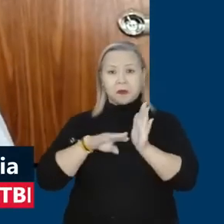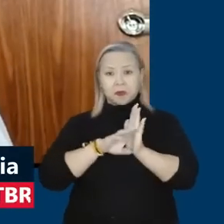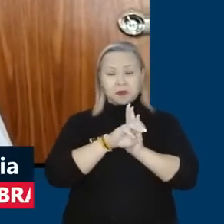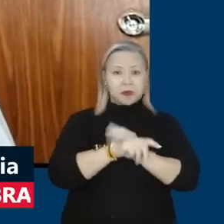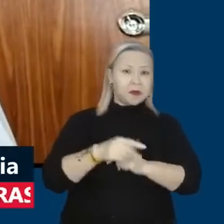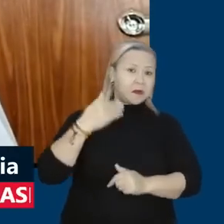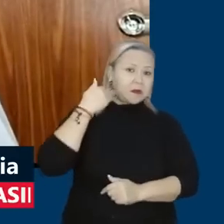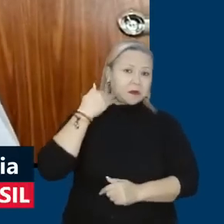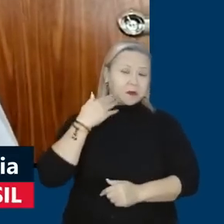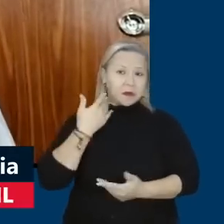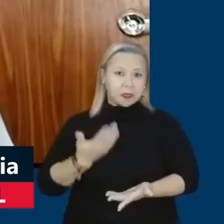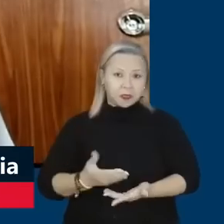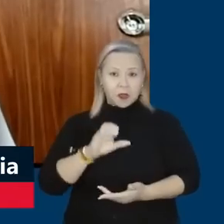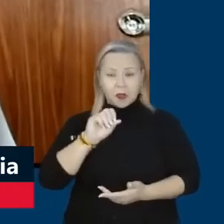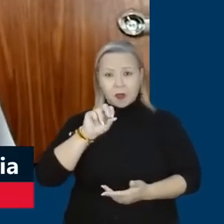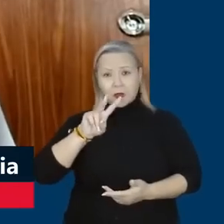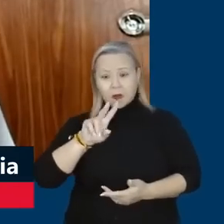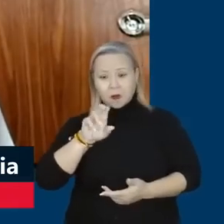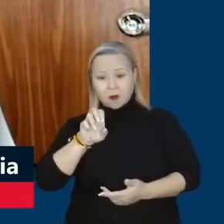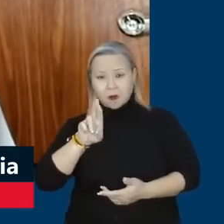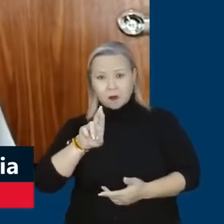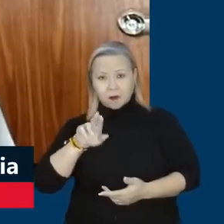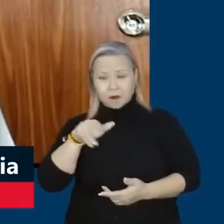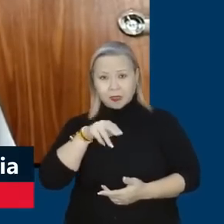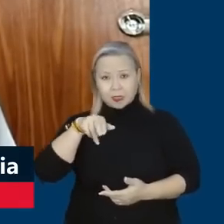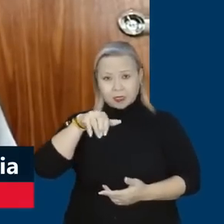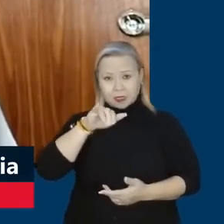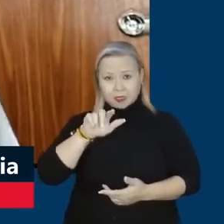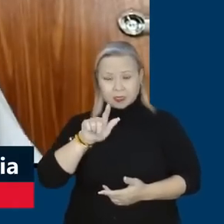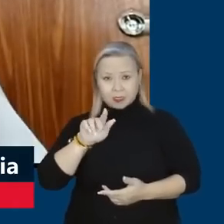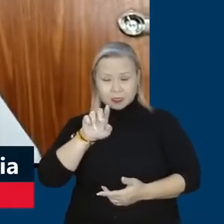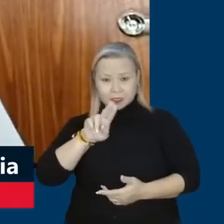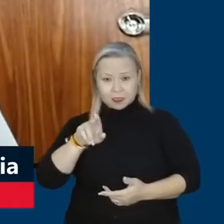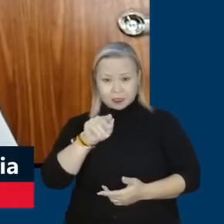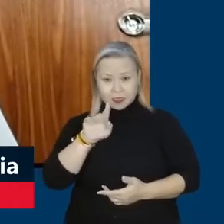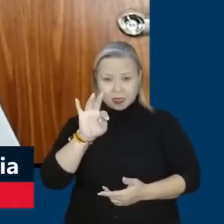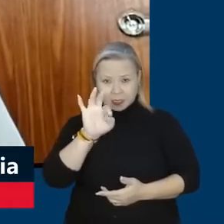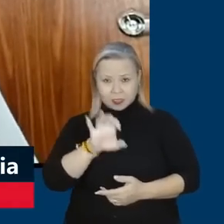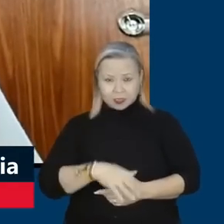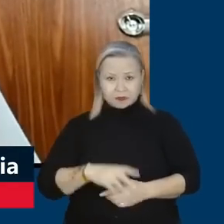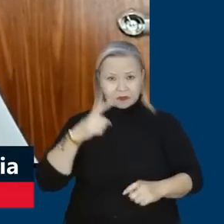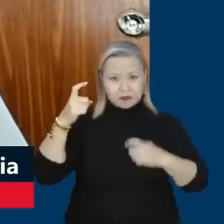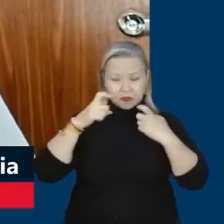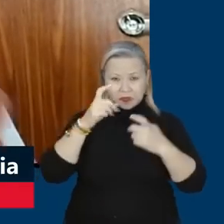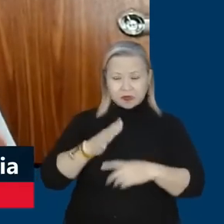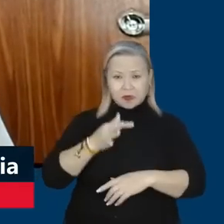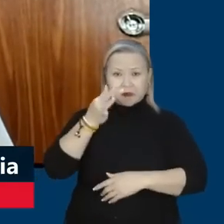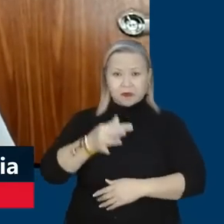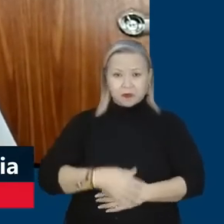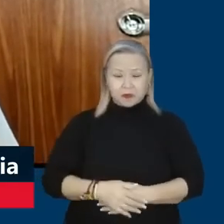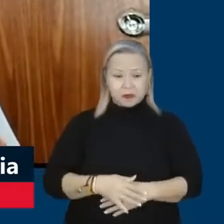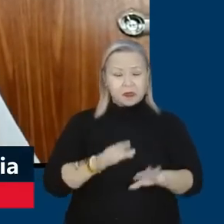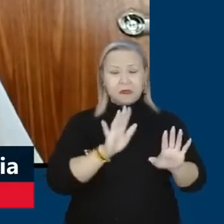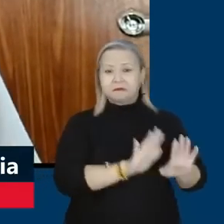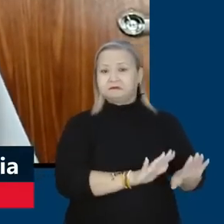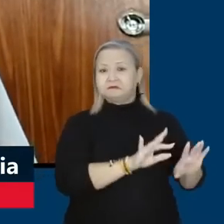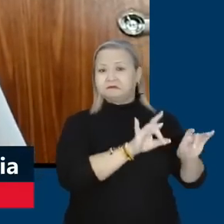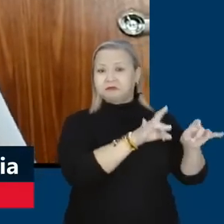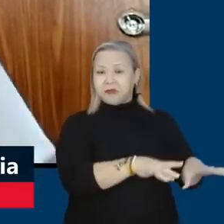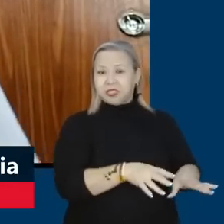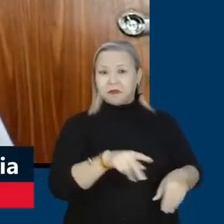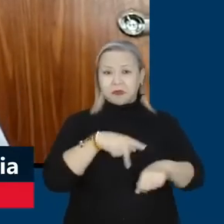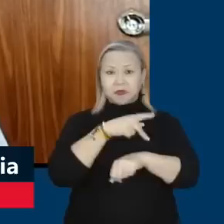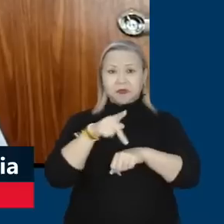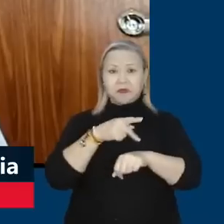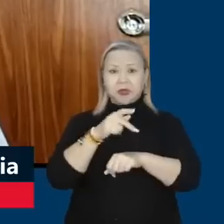Nós chamamos de overnight, ou seja, preocupa-se só com o amanhã. Então, nós deixamos de ser um país para ser um